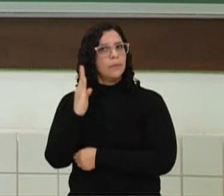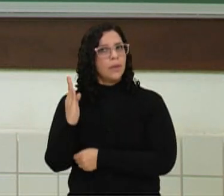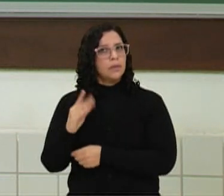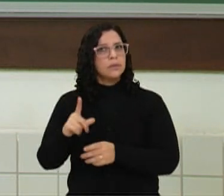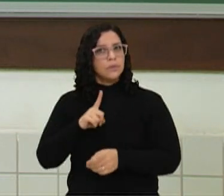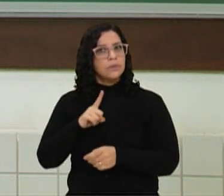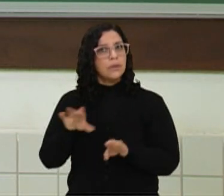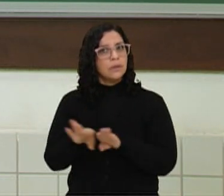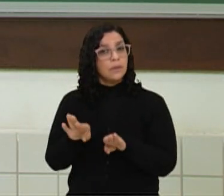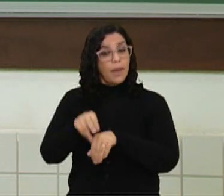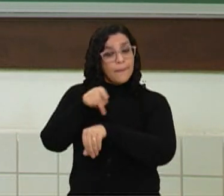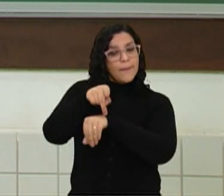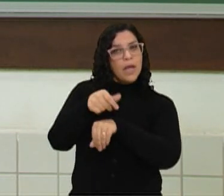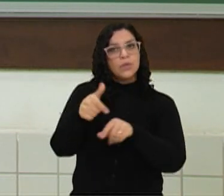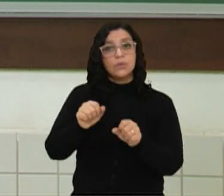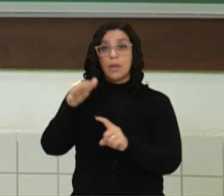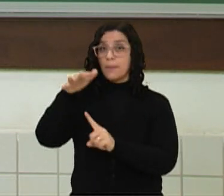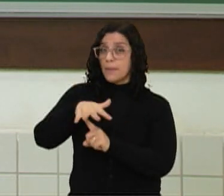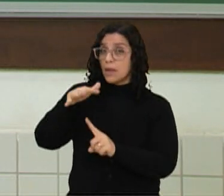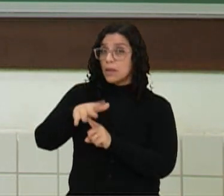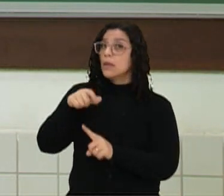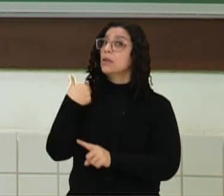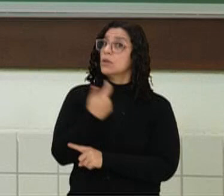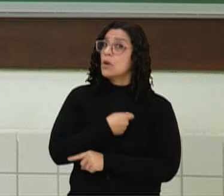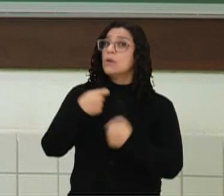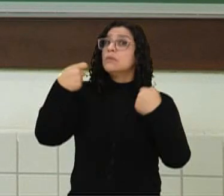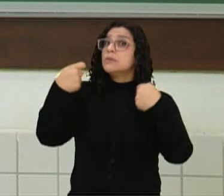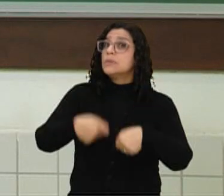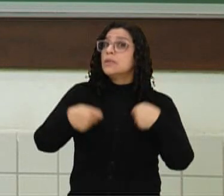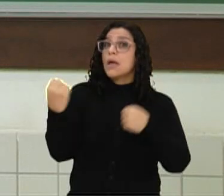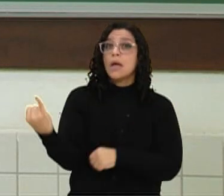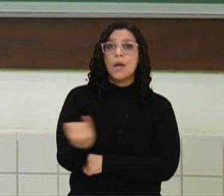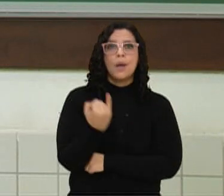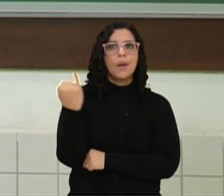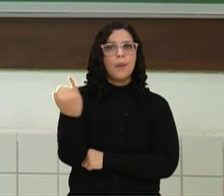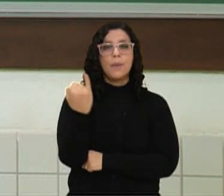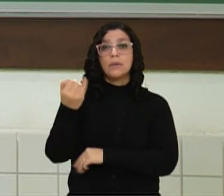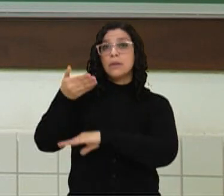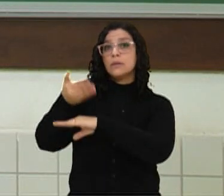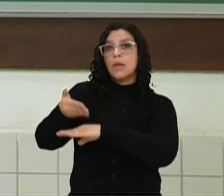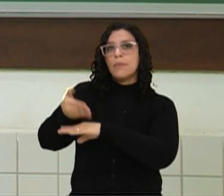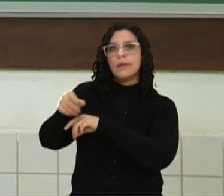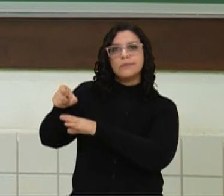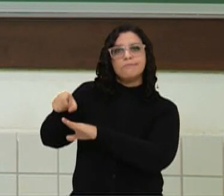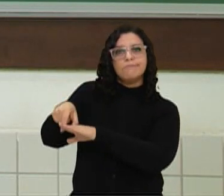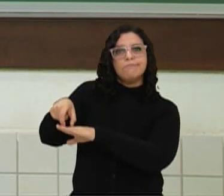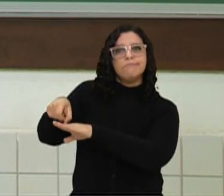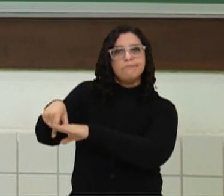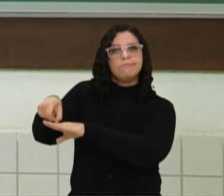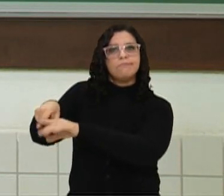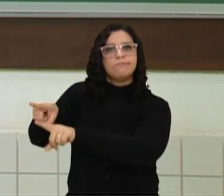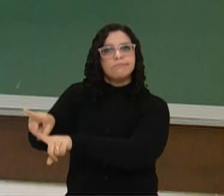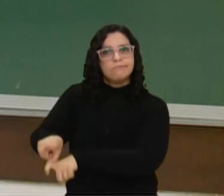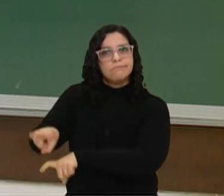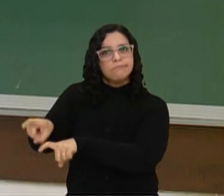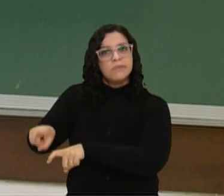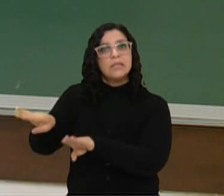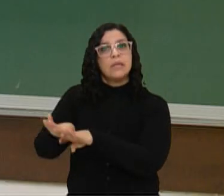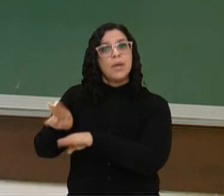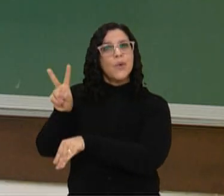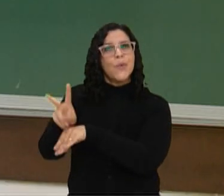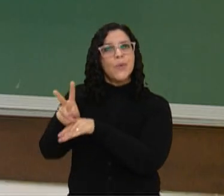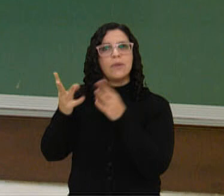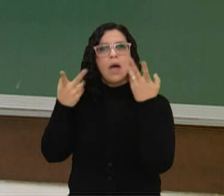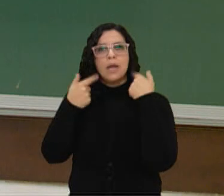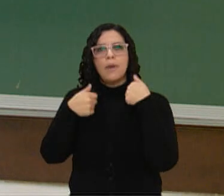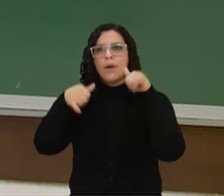caso do Brasil e do próprio Paraná, é extremamente importante a atividade de agricultura e a atividade de pecuária, certo? Dentro